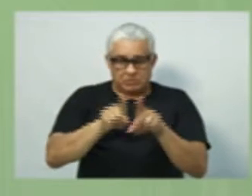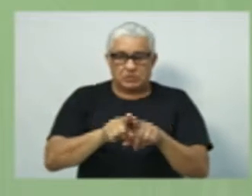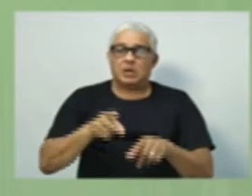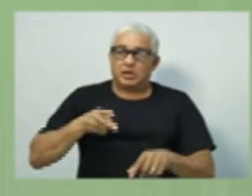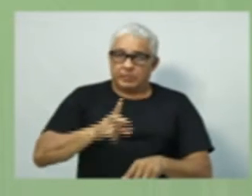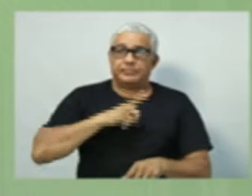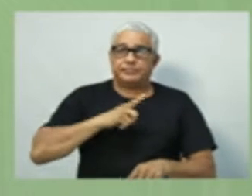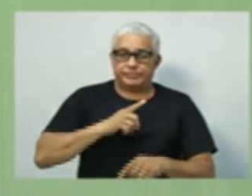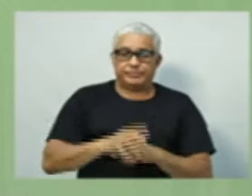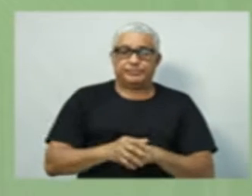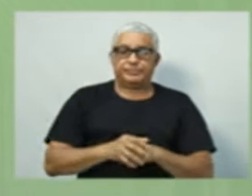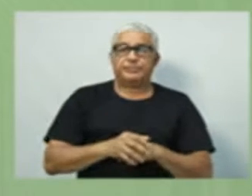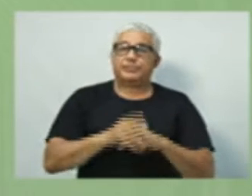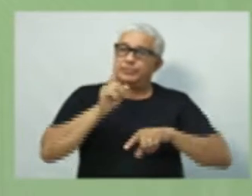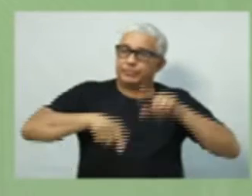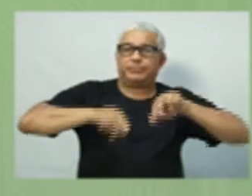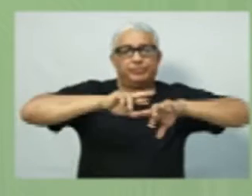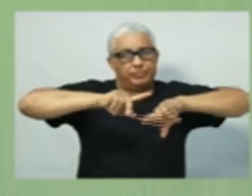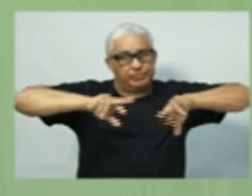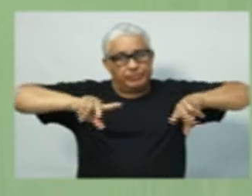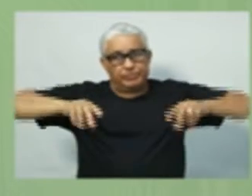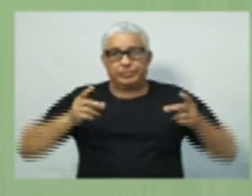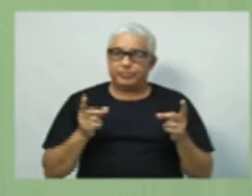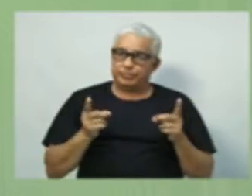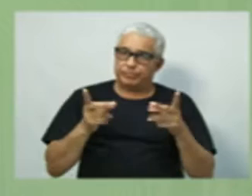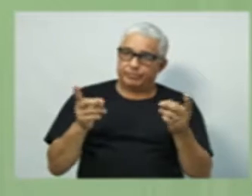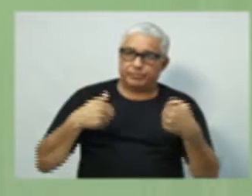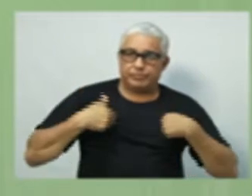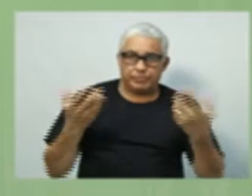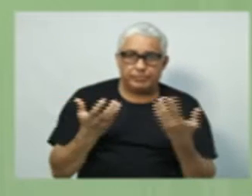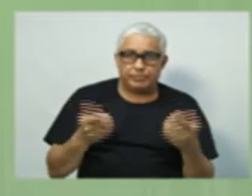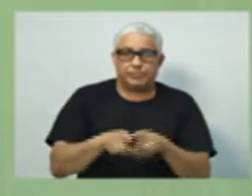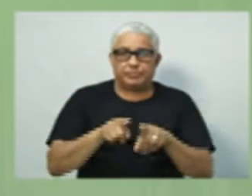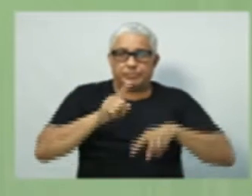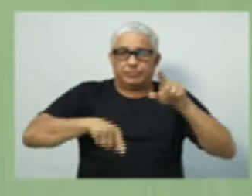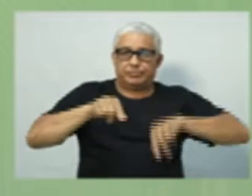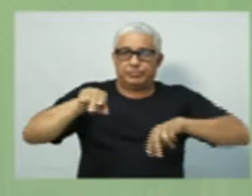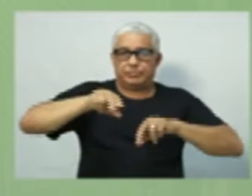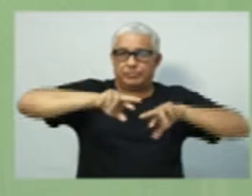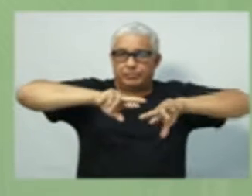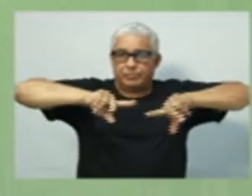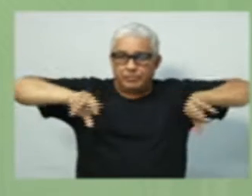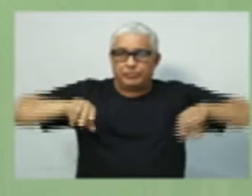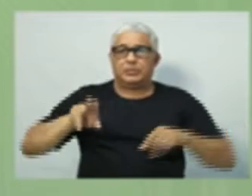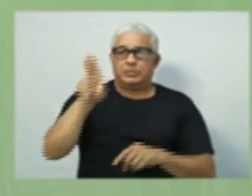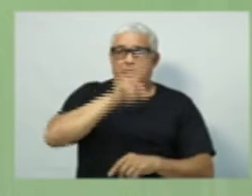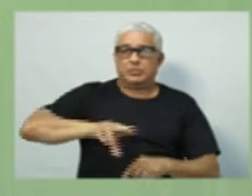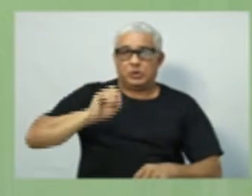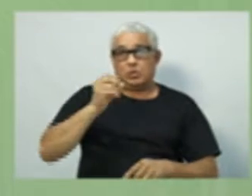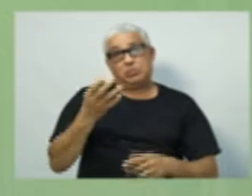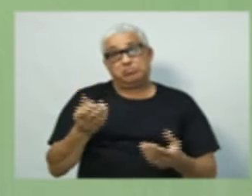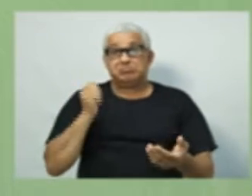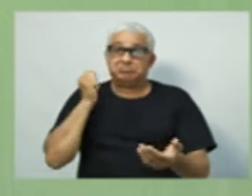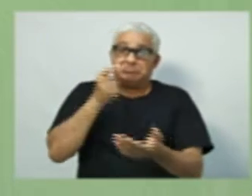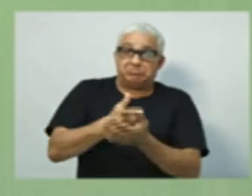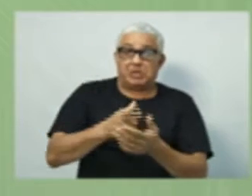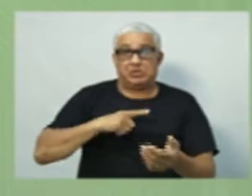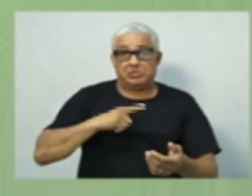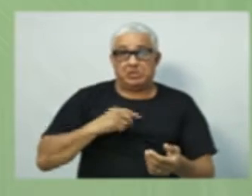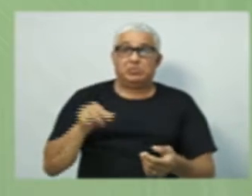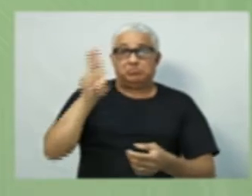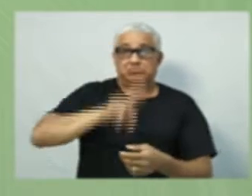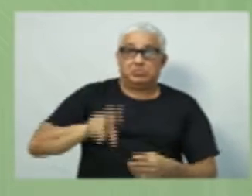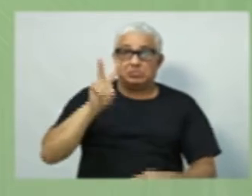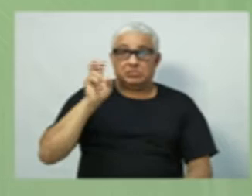relacionado à matéria mercadorias para revenda que eu quero revender a material de uso ou consumo né estoque material de uso e consumo que eu vou